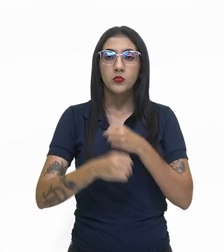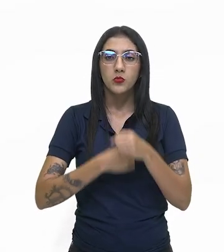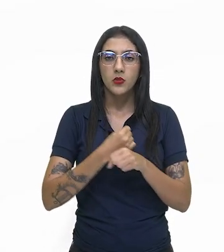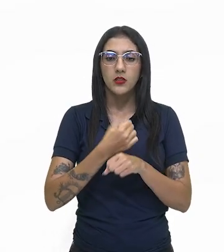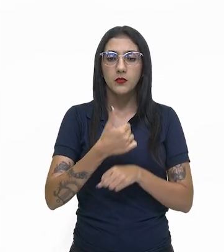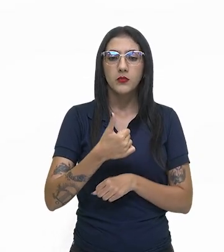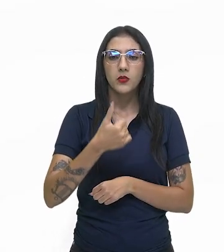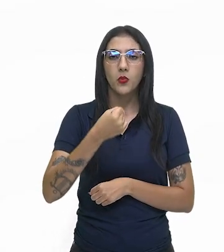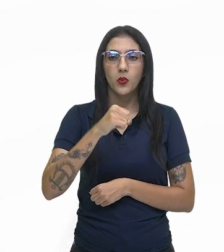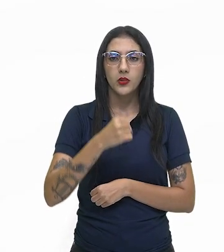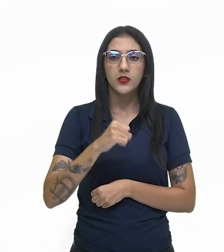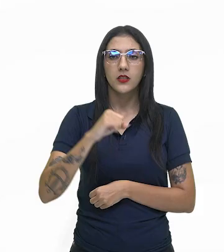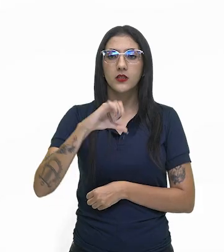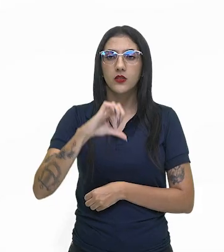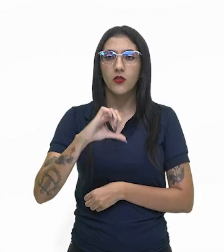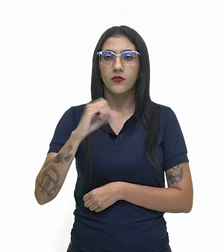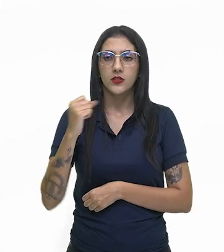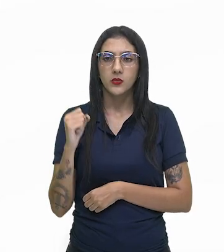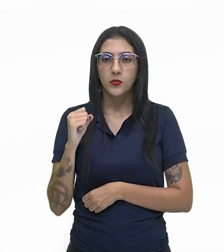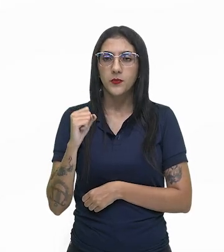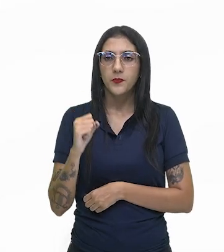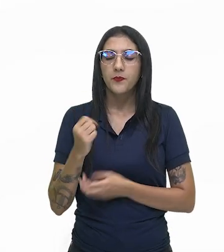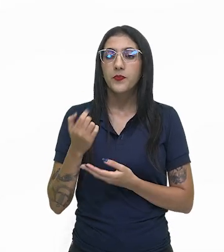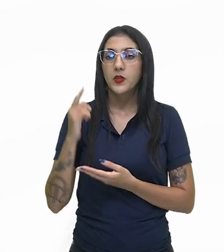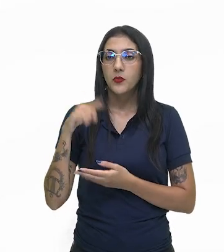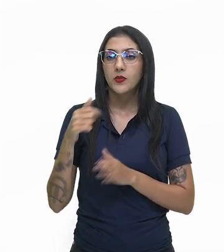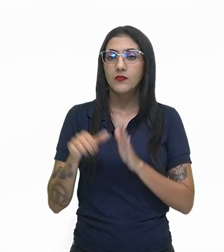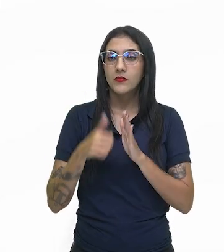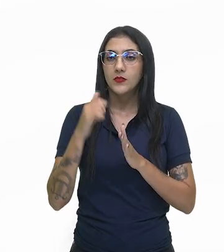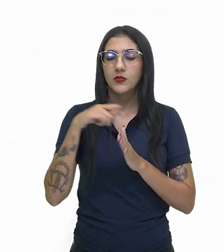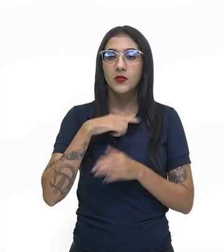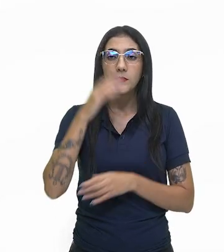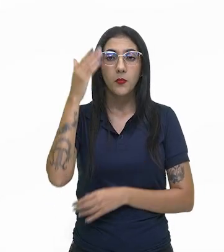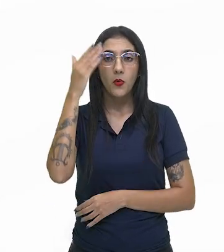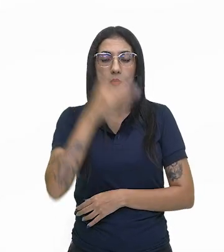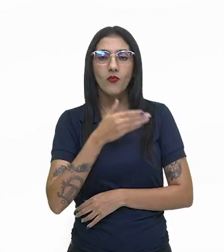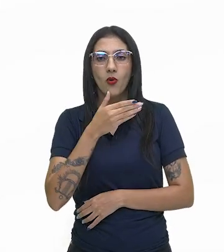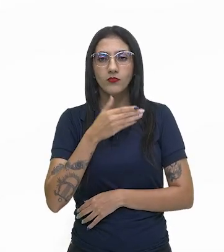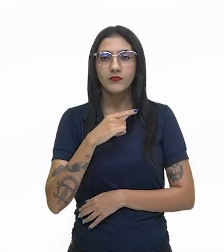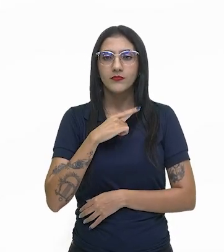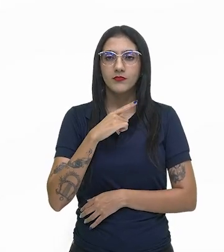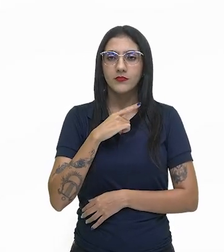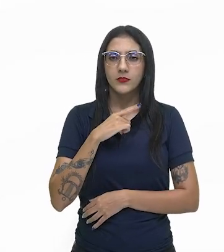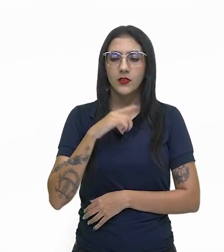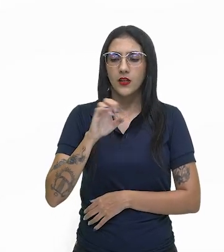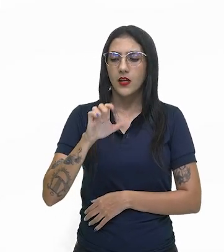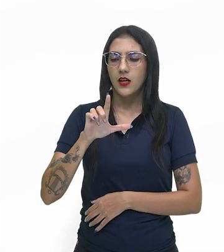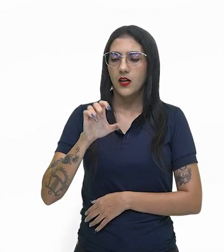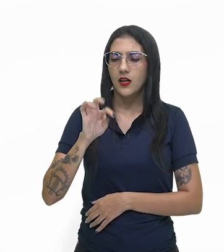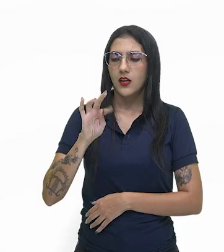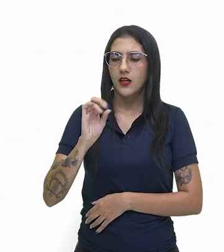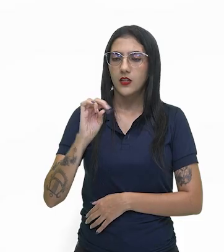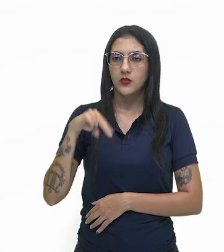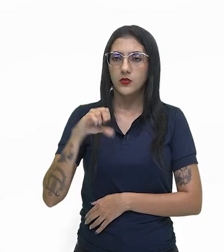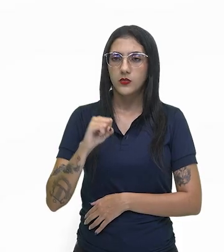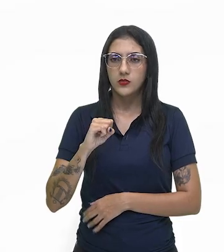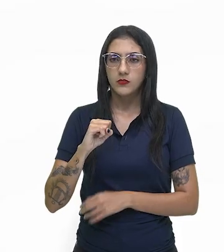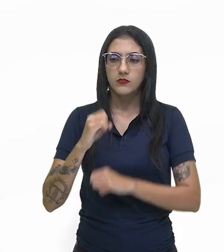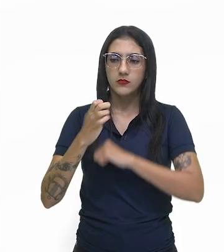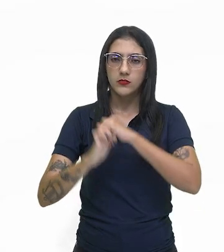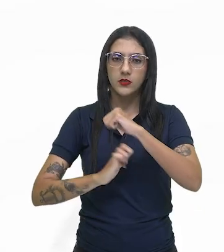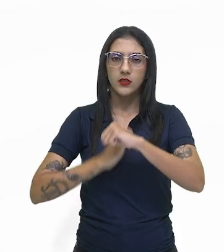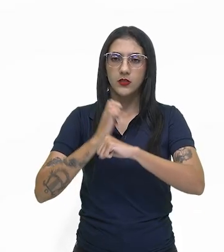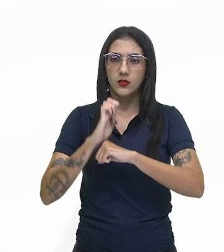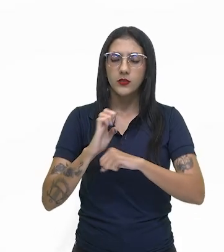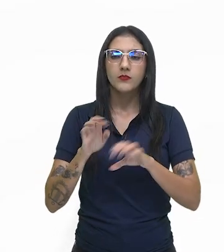1898. Ele provou a existência do elétron, olha que interessante, né? Por evidências experimentais. Derrubou